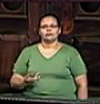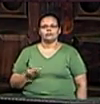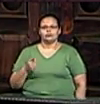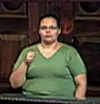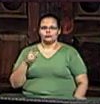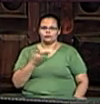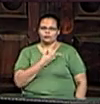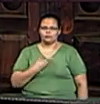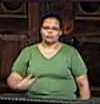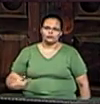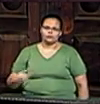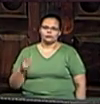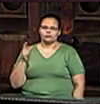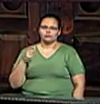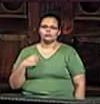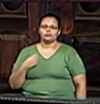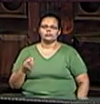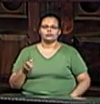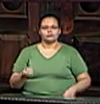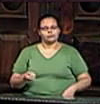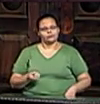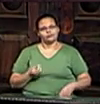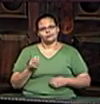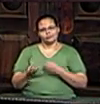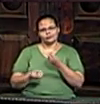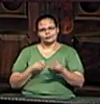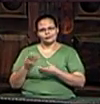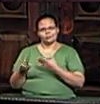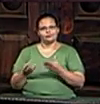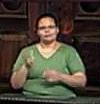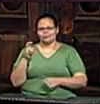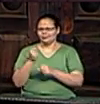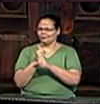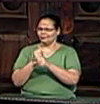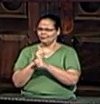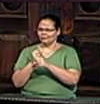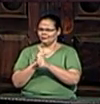o governo dando isenção retroativa há 5 anos.